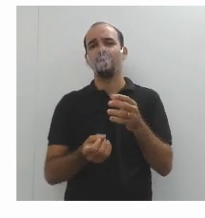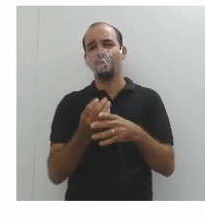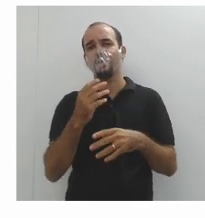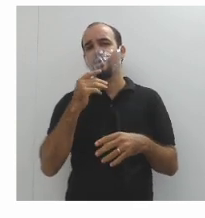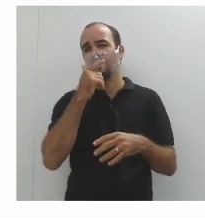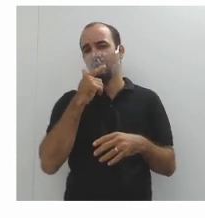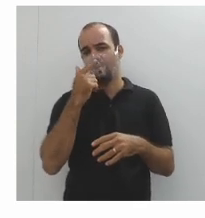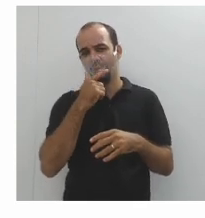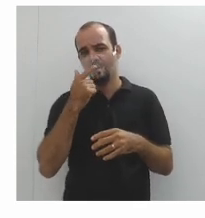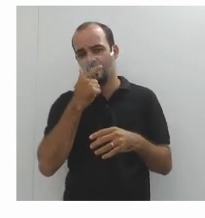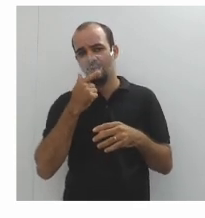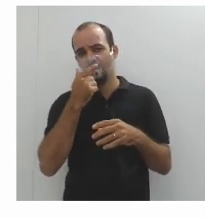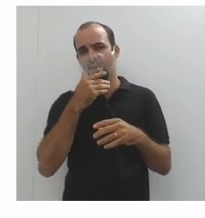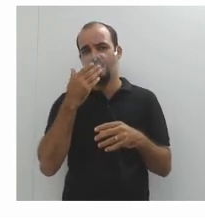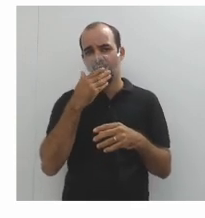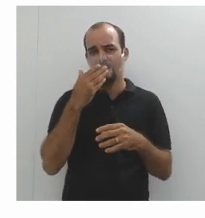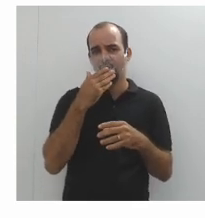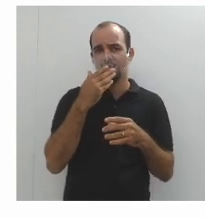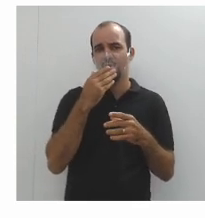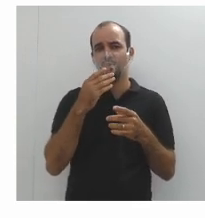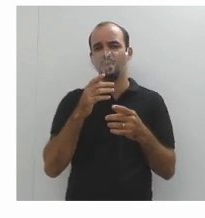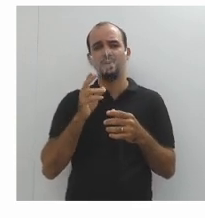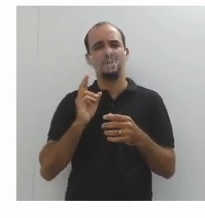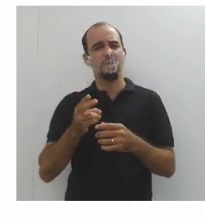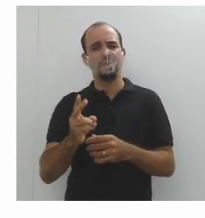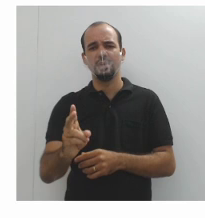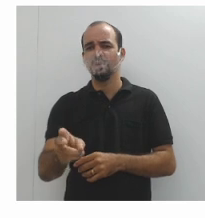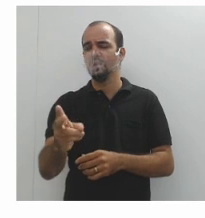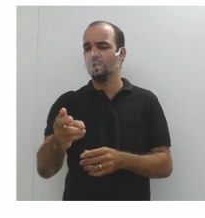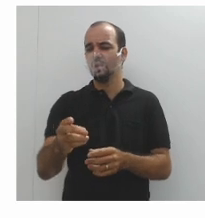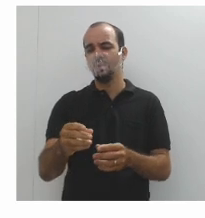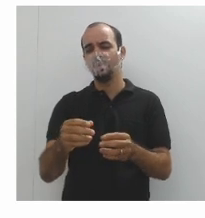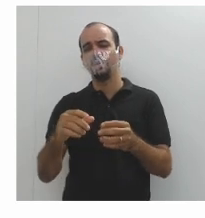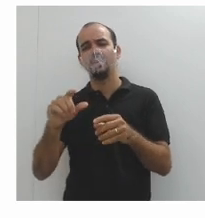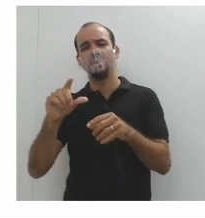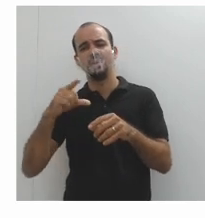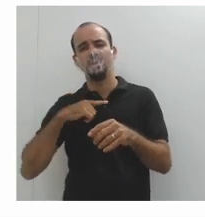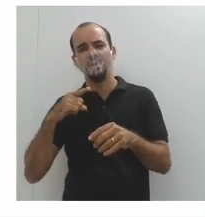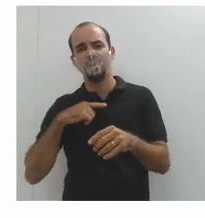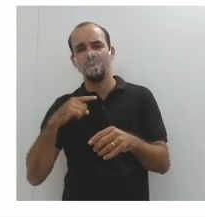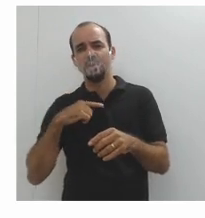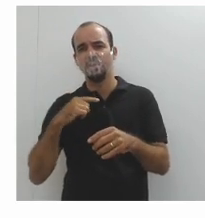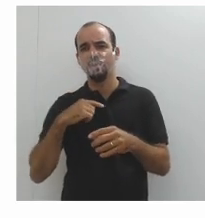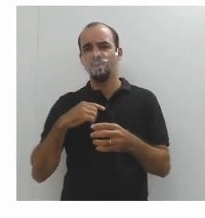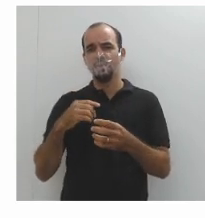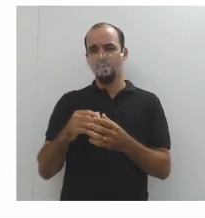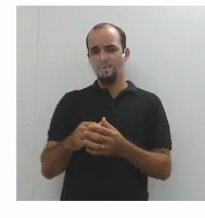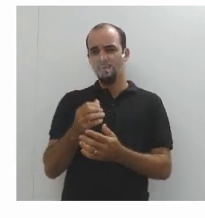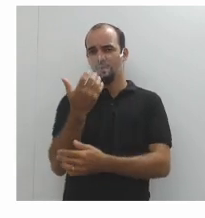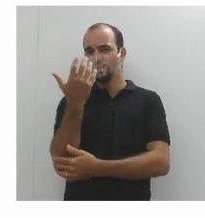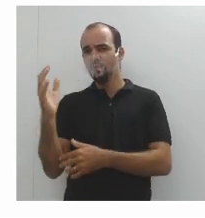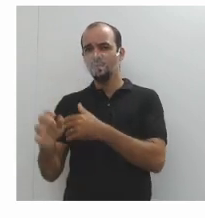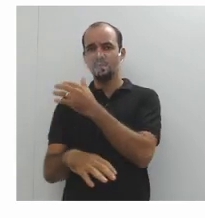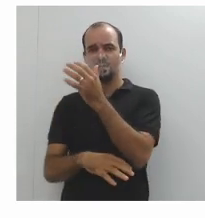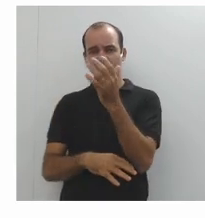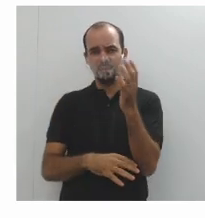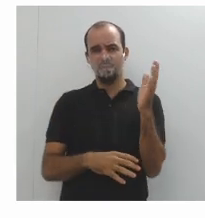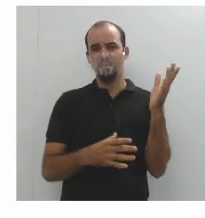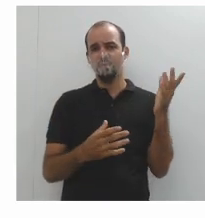tá? E é encontrado frequentemente nos vegetais, tá bom?